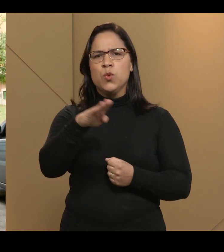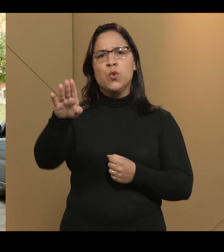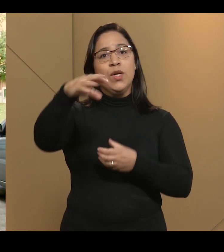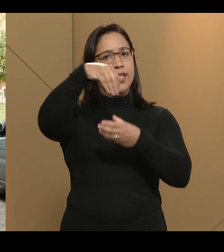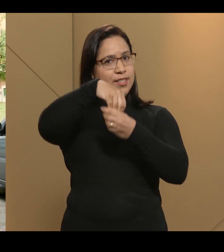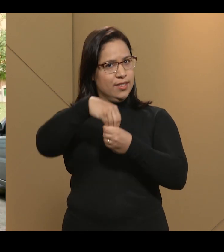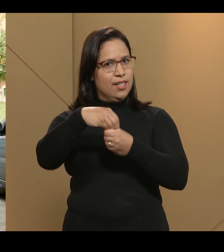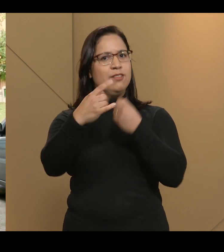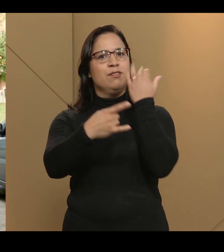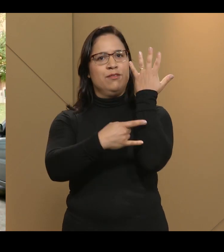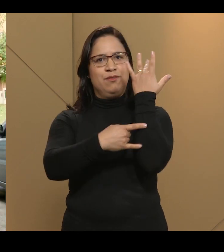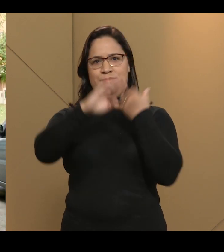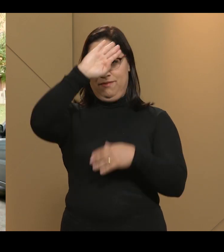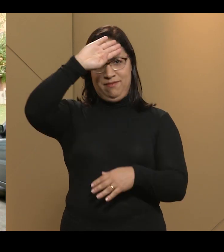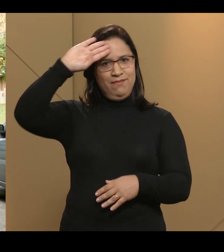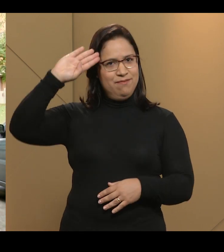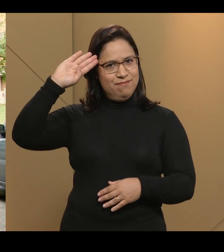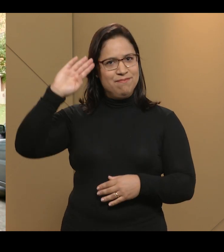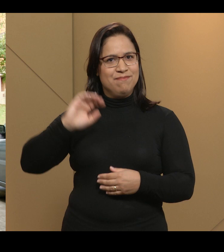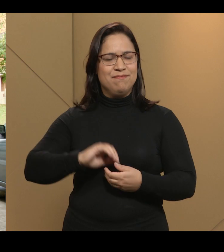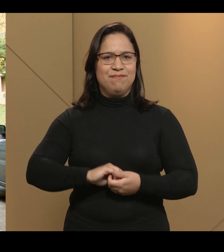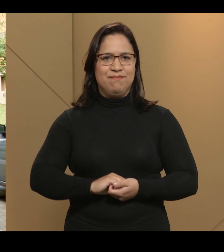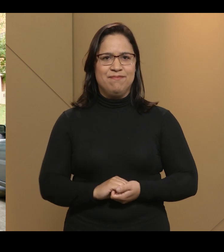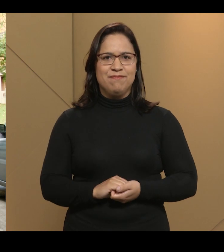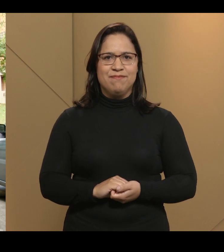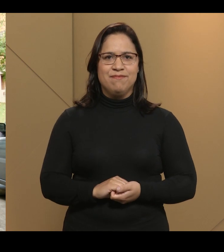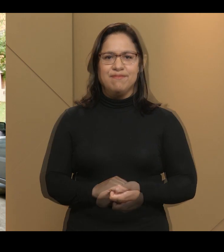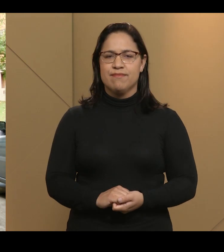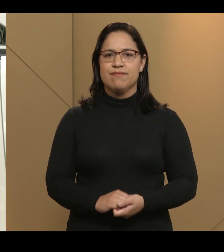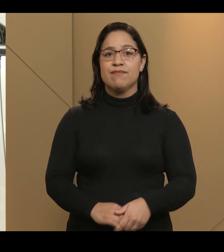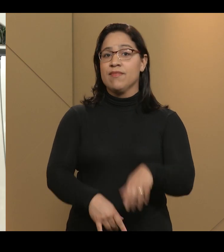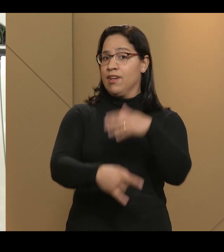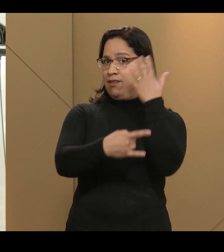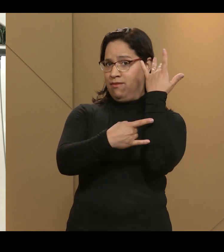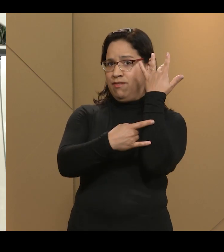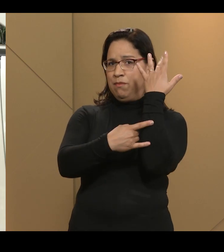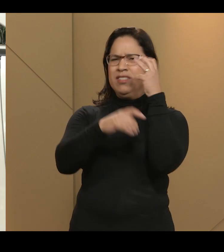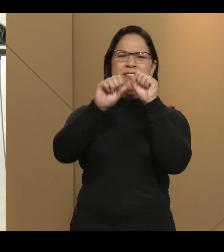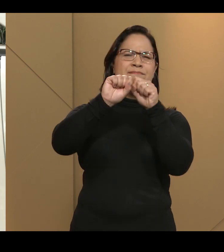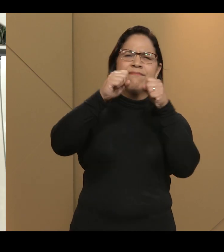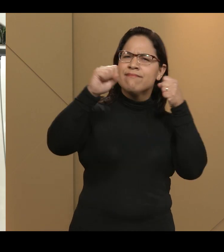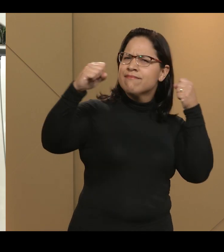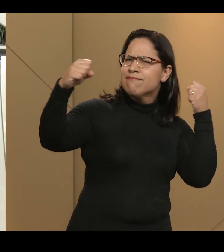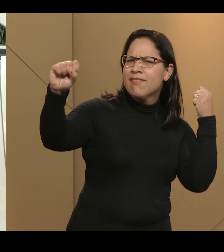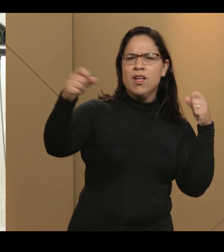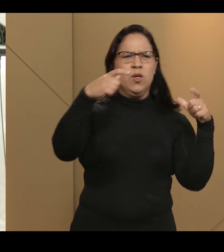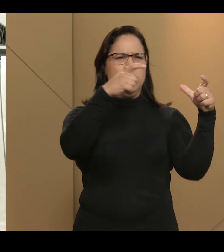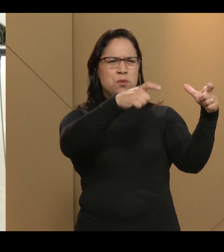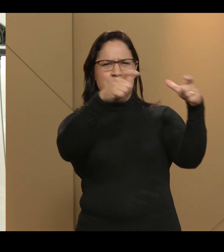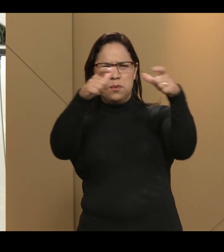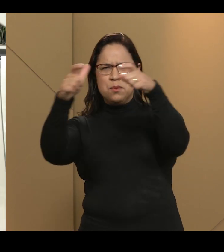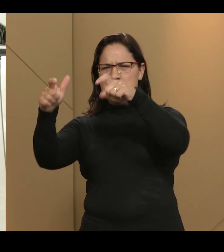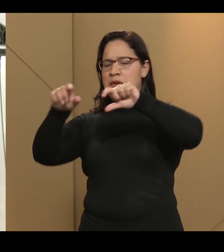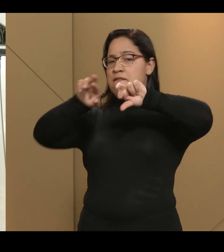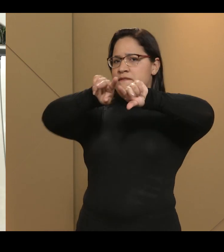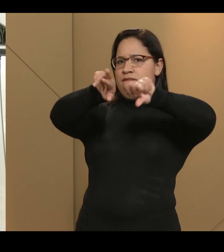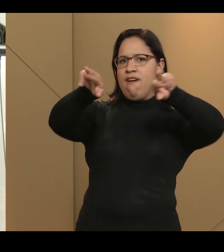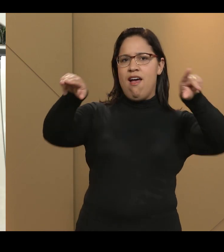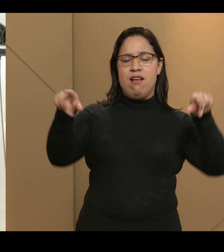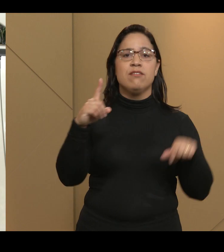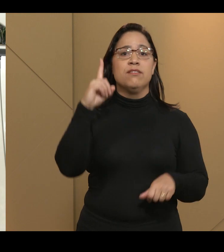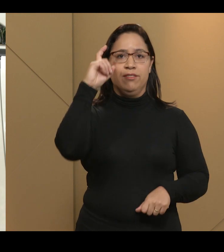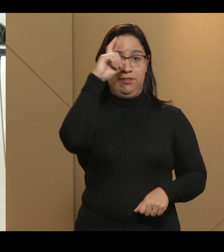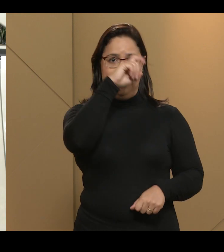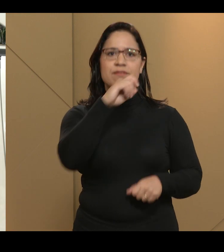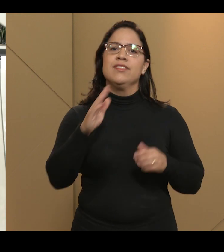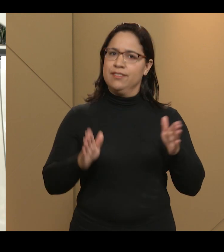dentro do campus, especialmente aqueles que fazem uso de cadeira de rodas. O campus é um campus muito grande,